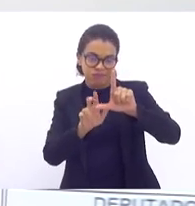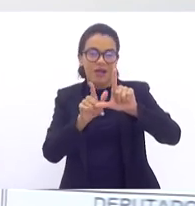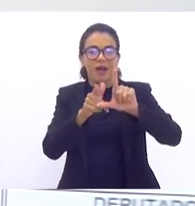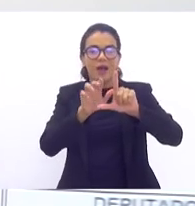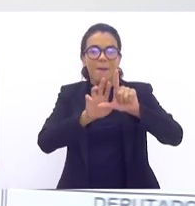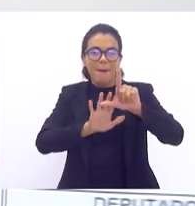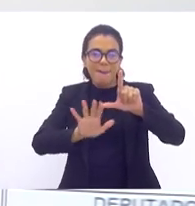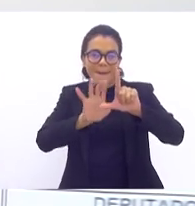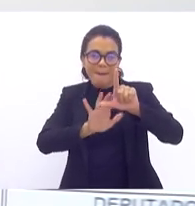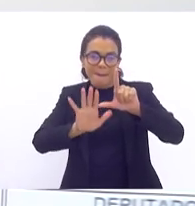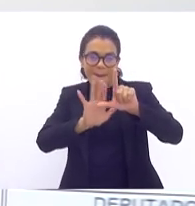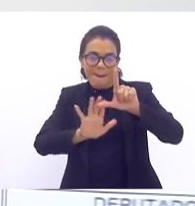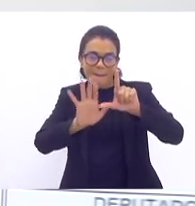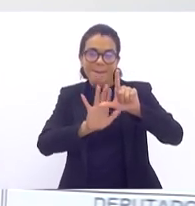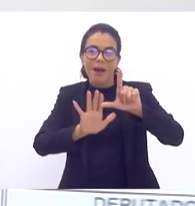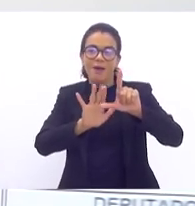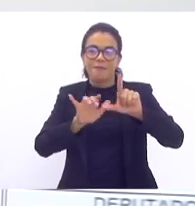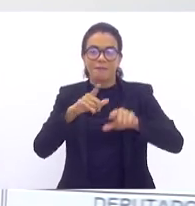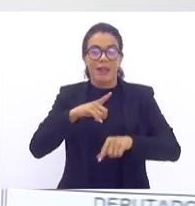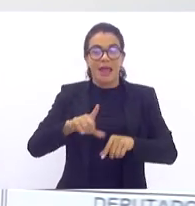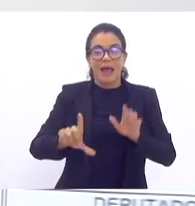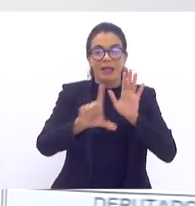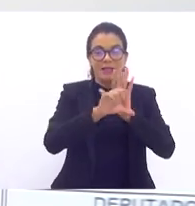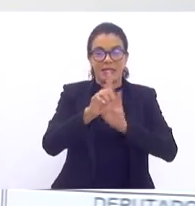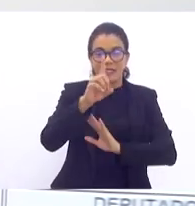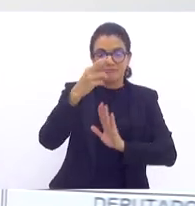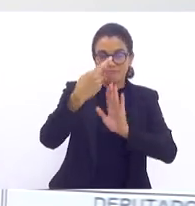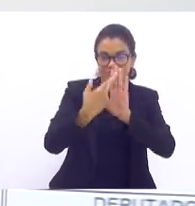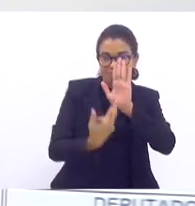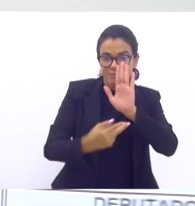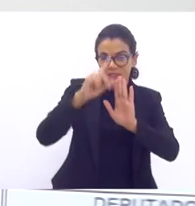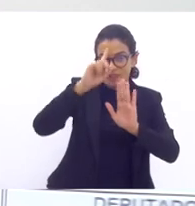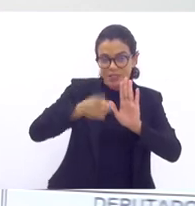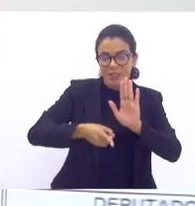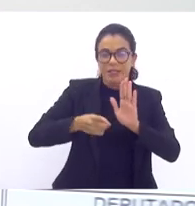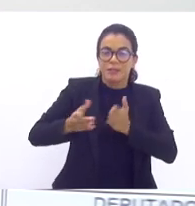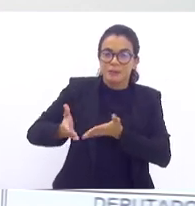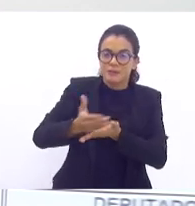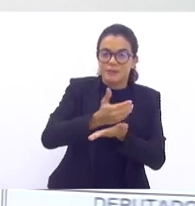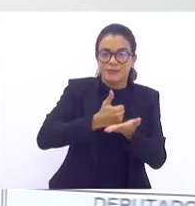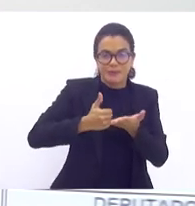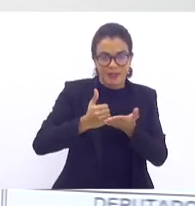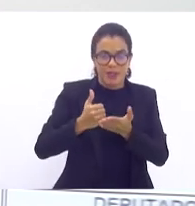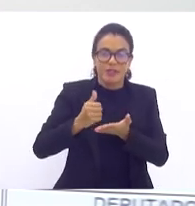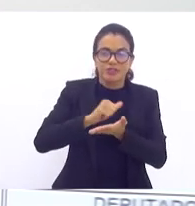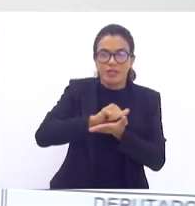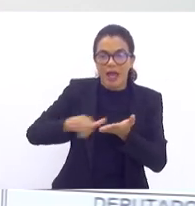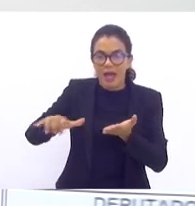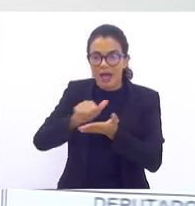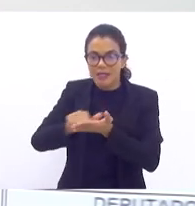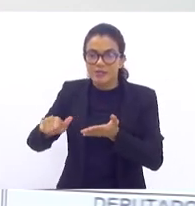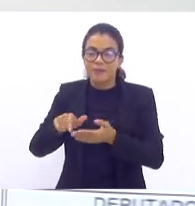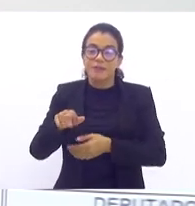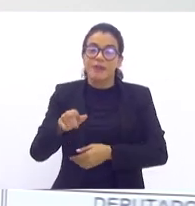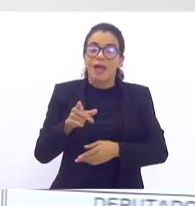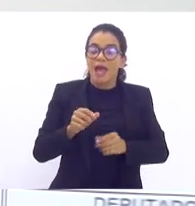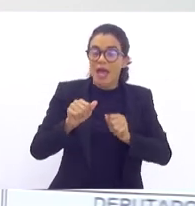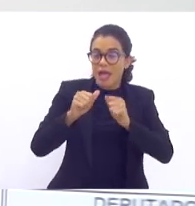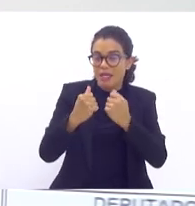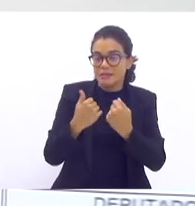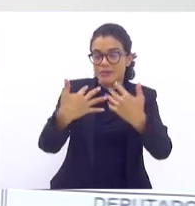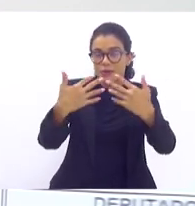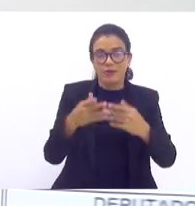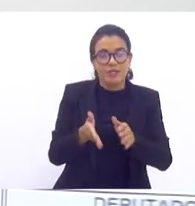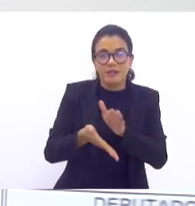preliminar da nossa lei de diretrizes orçamentária nós estamos aberto para o debate essas audiências por continuarão pelo